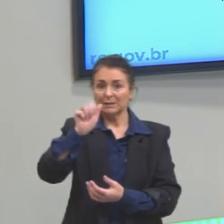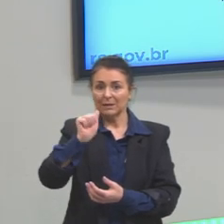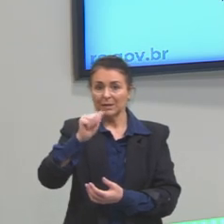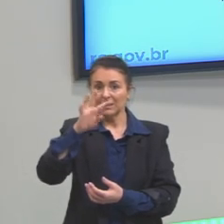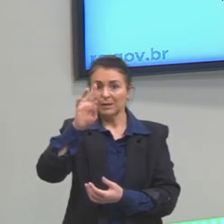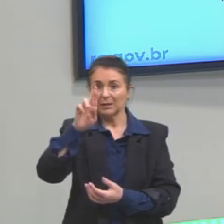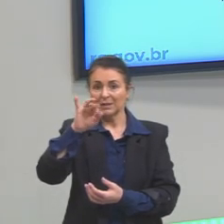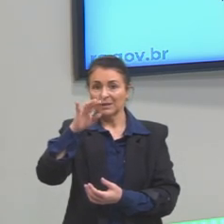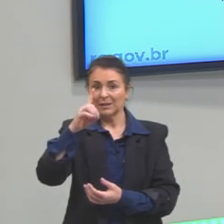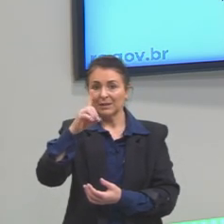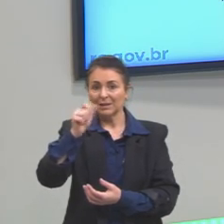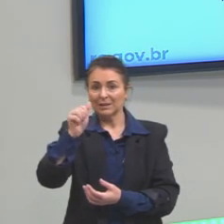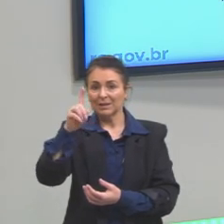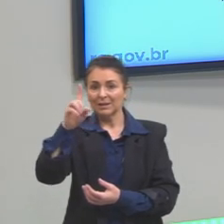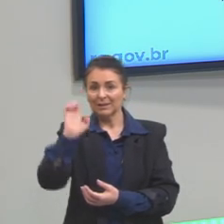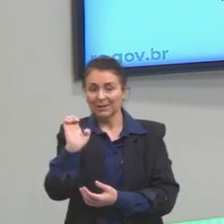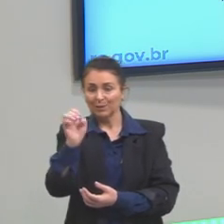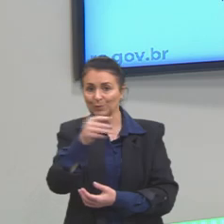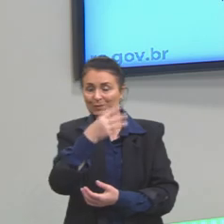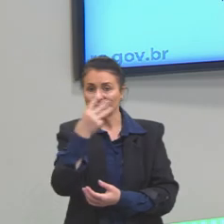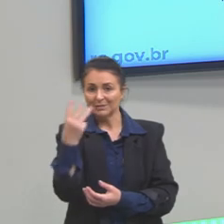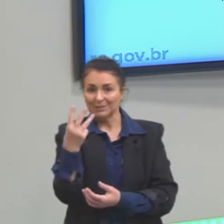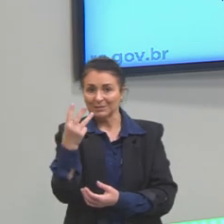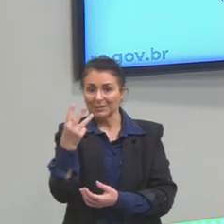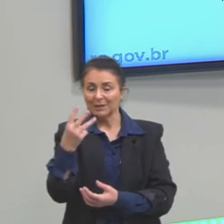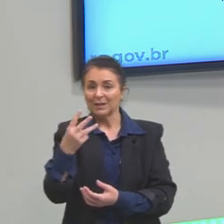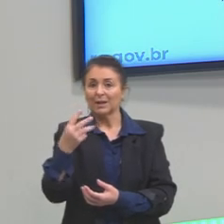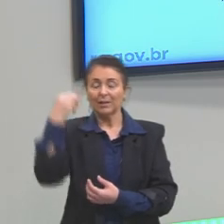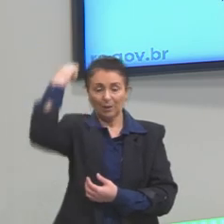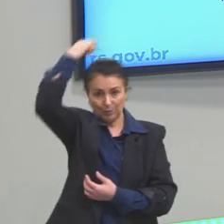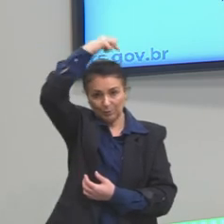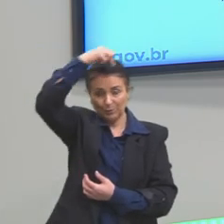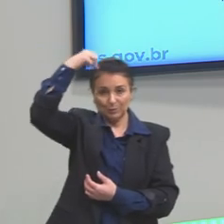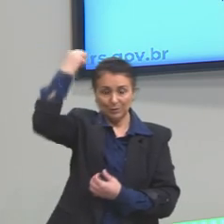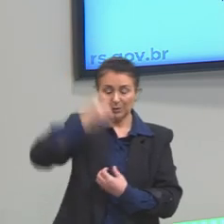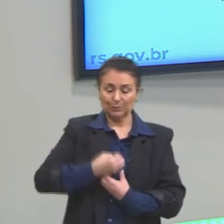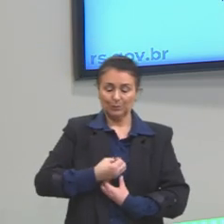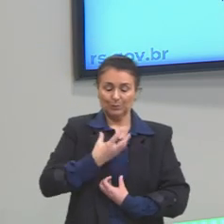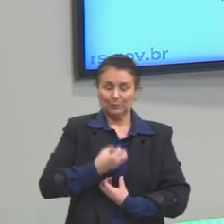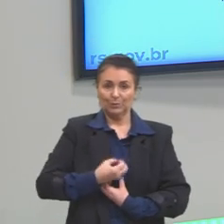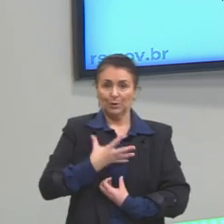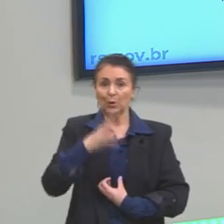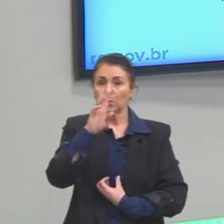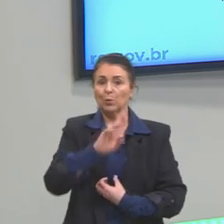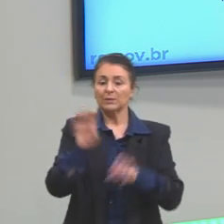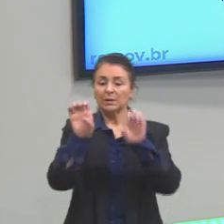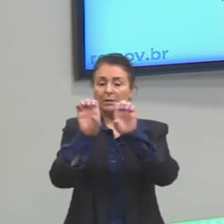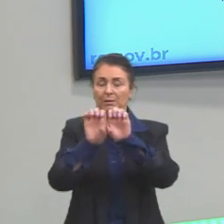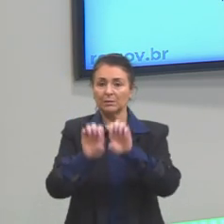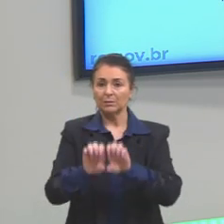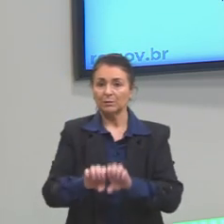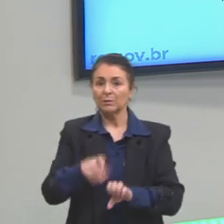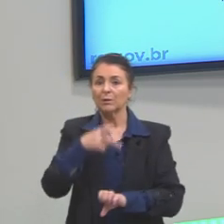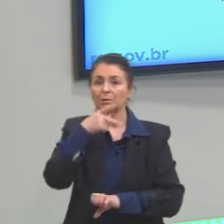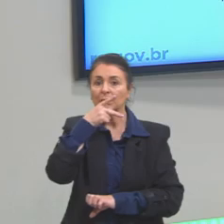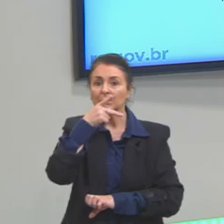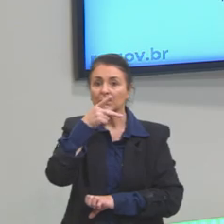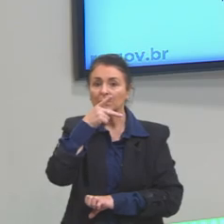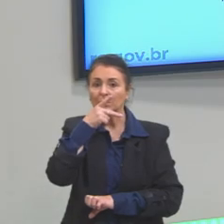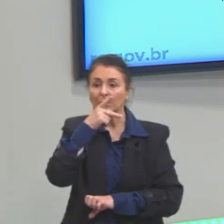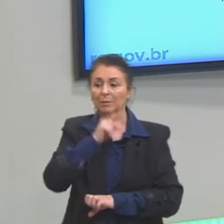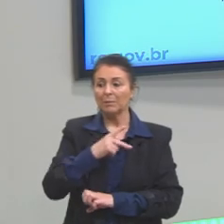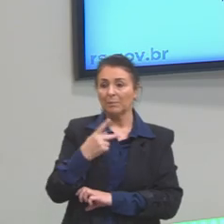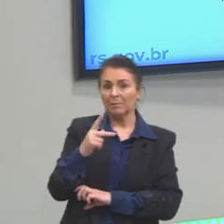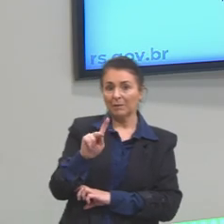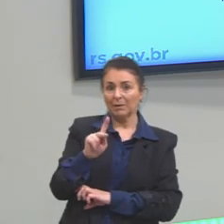Santo Agostinho se vale E aí ele se Vale da estrutura do Platão e para Santo